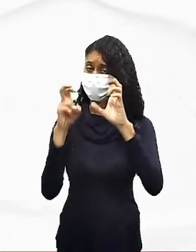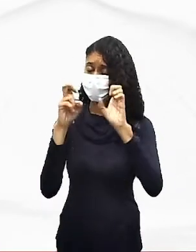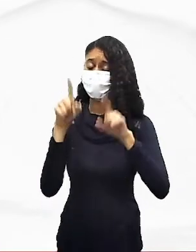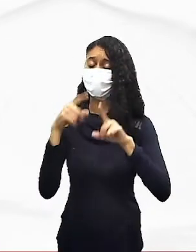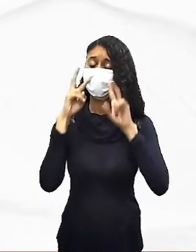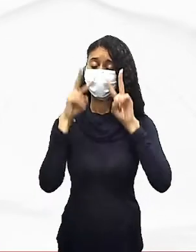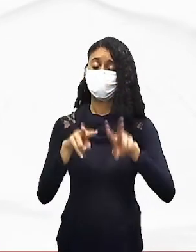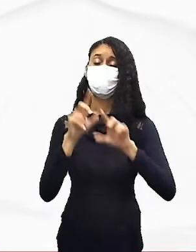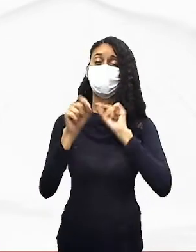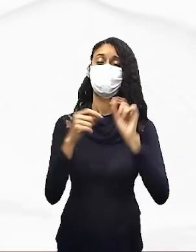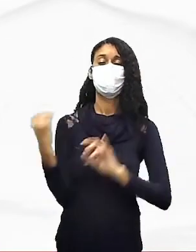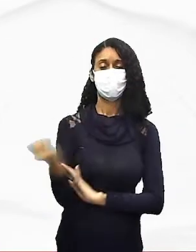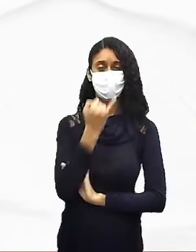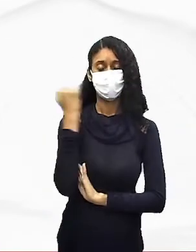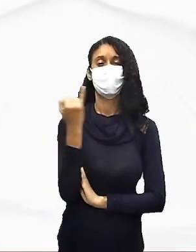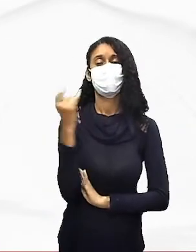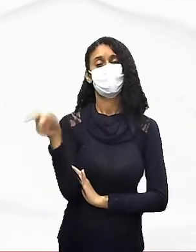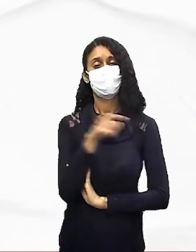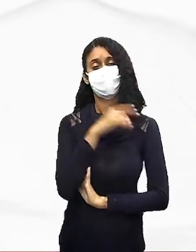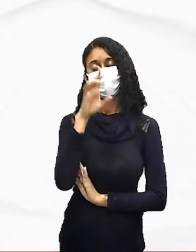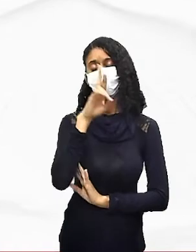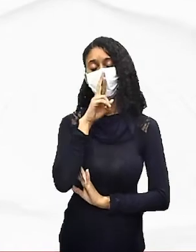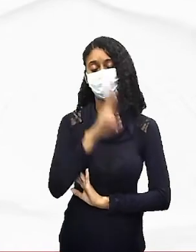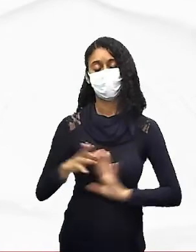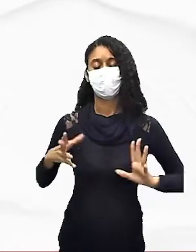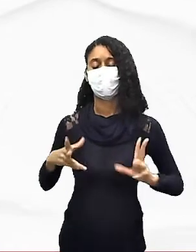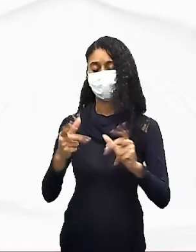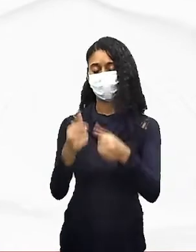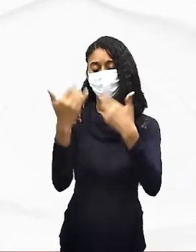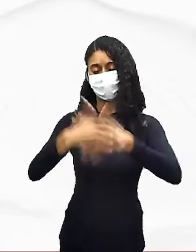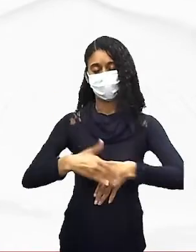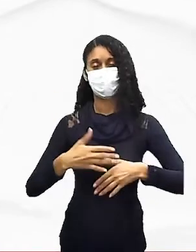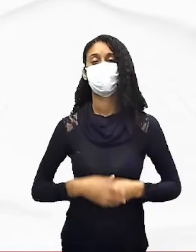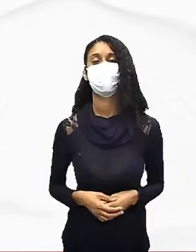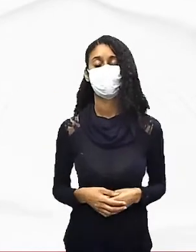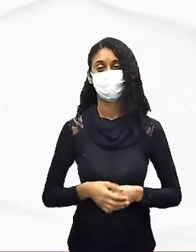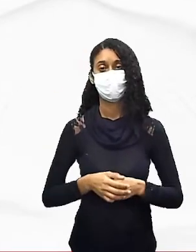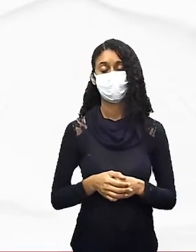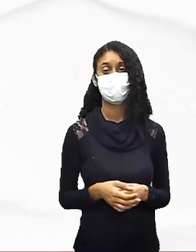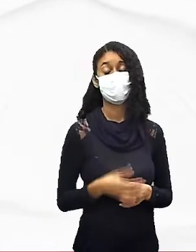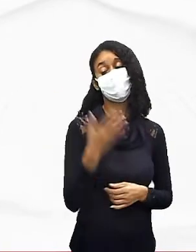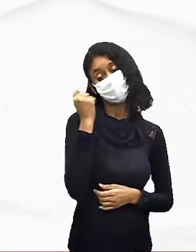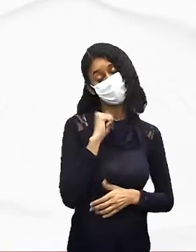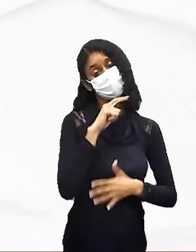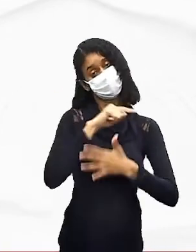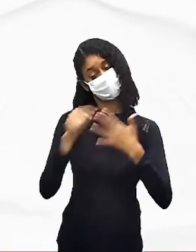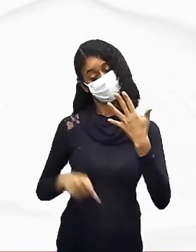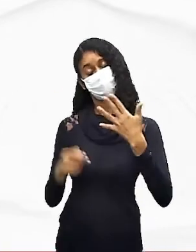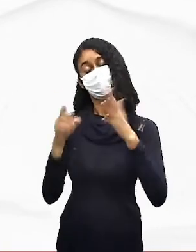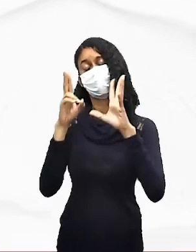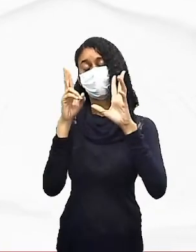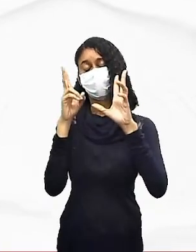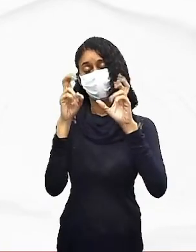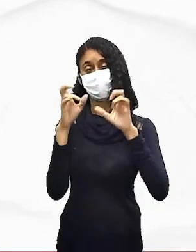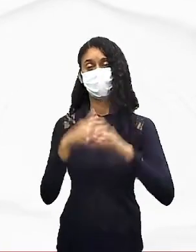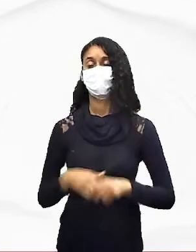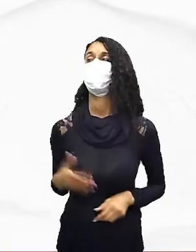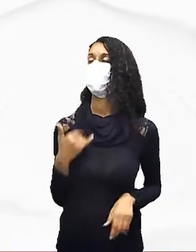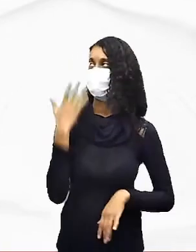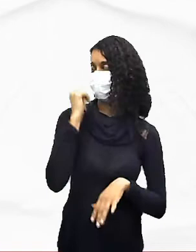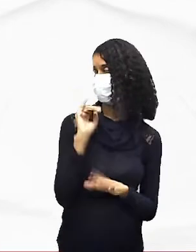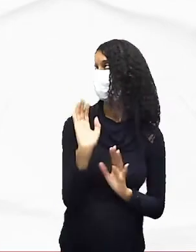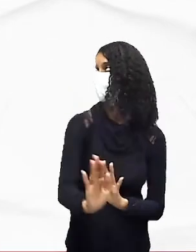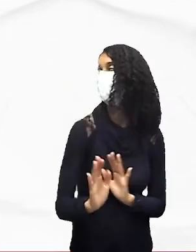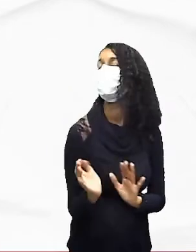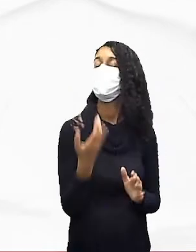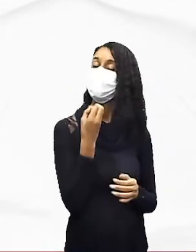você resolver toda a prova. Quando você domina esses cinco assuntos, então, tipo, eu